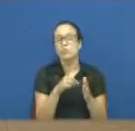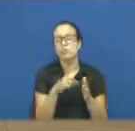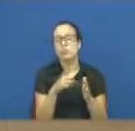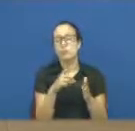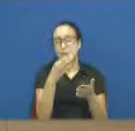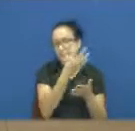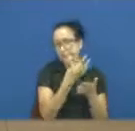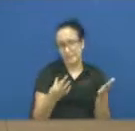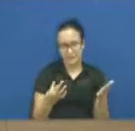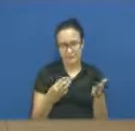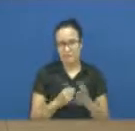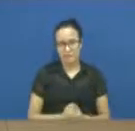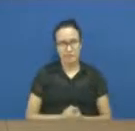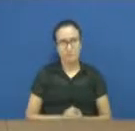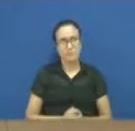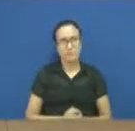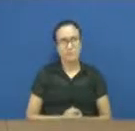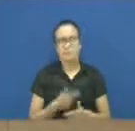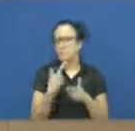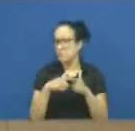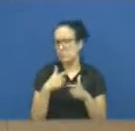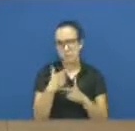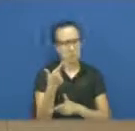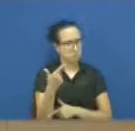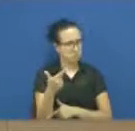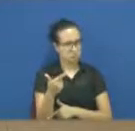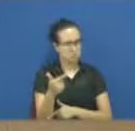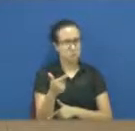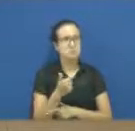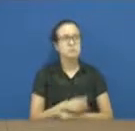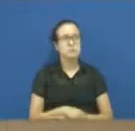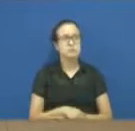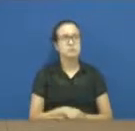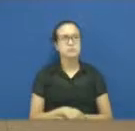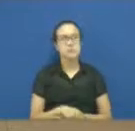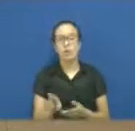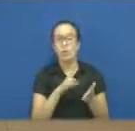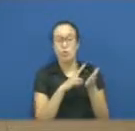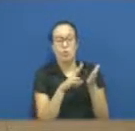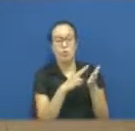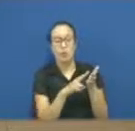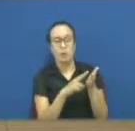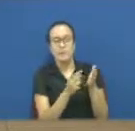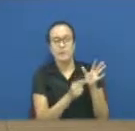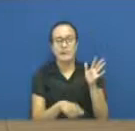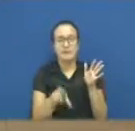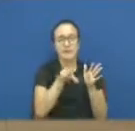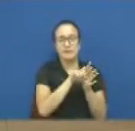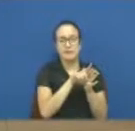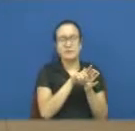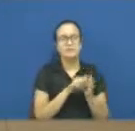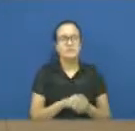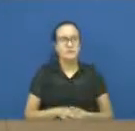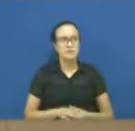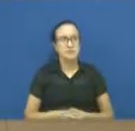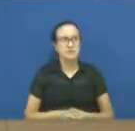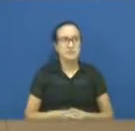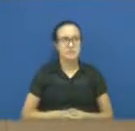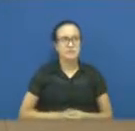problema. É apenas a inscrição da palavra capítulo 1º antes do artigo 1º.